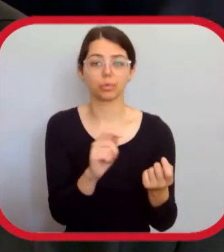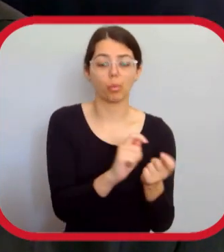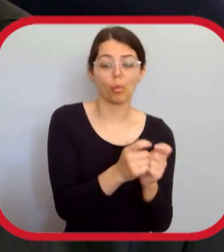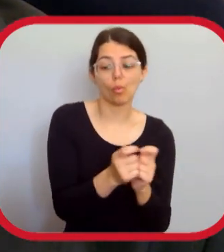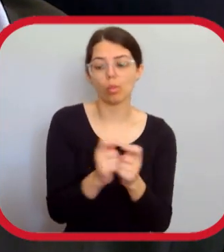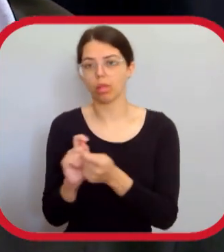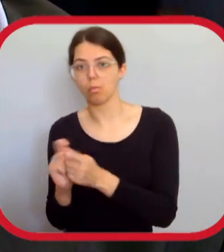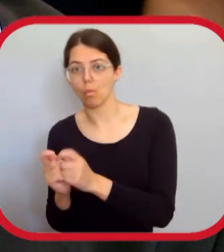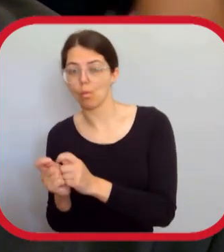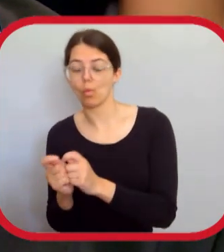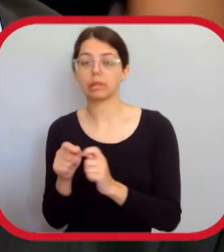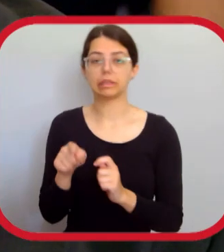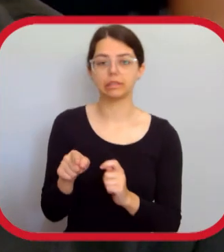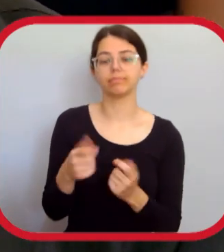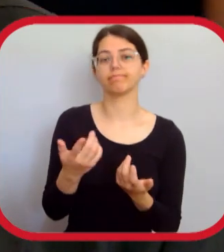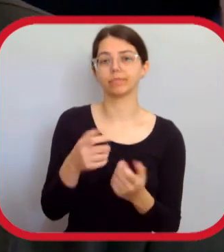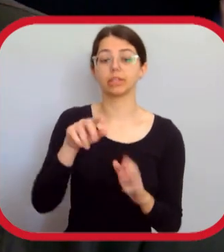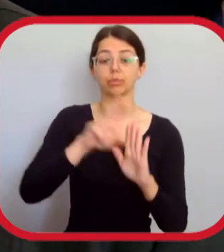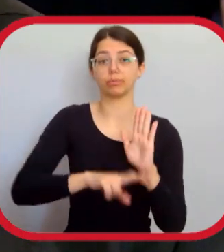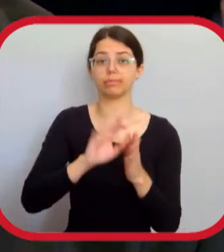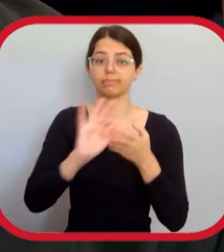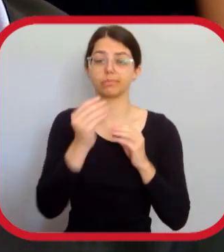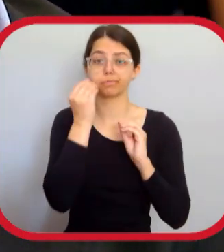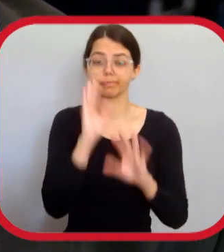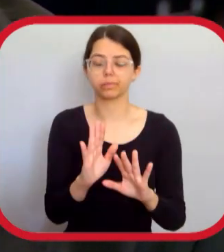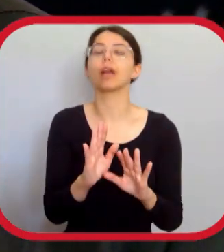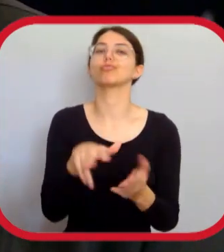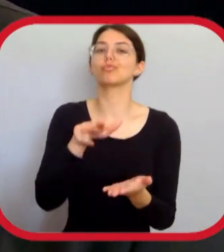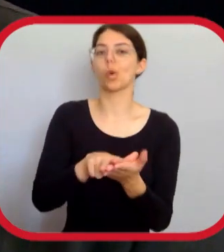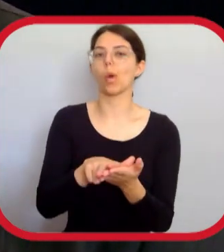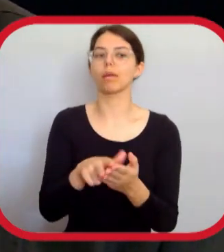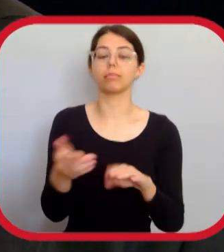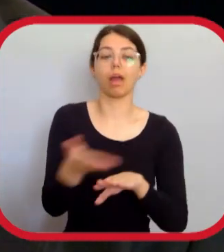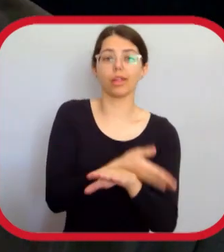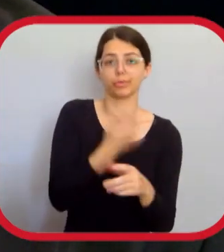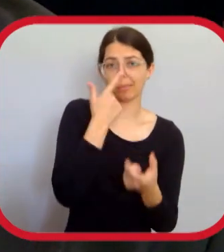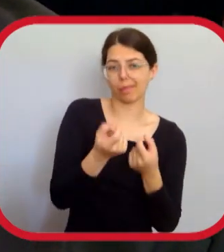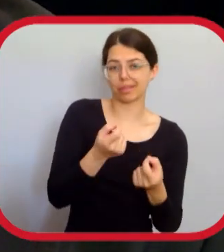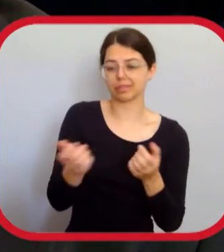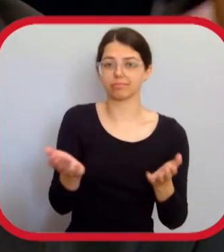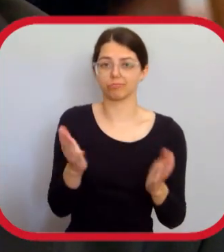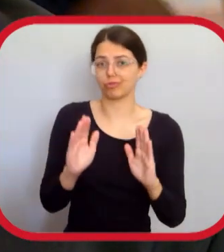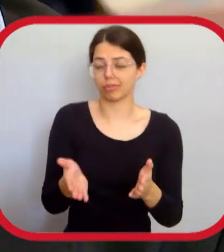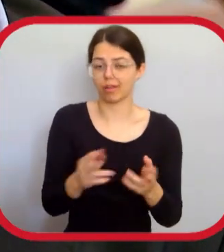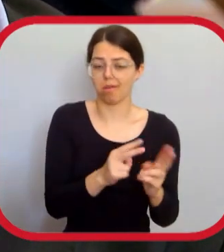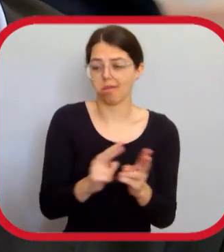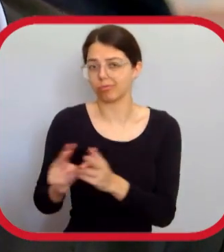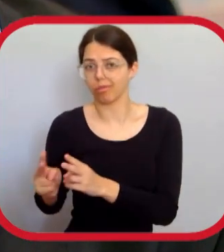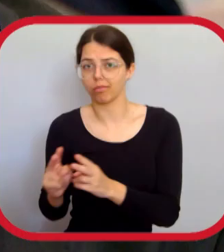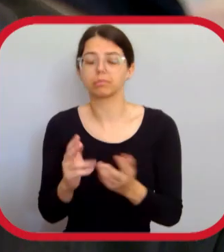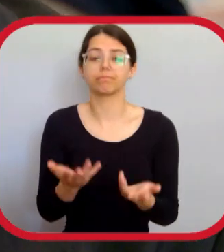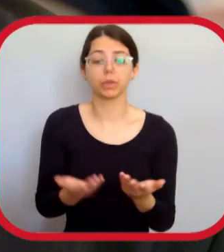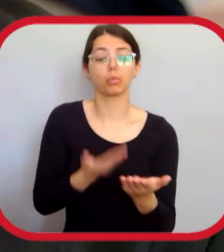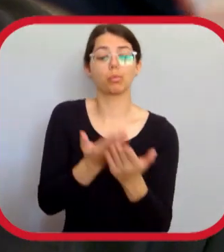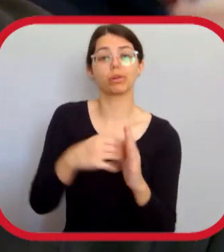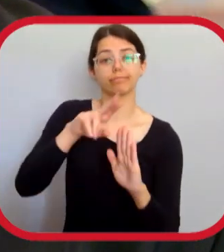aproximação, este RGES, na verdade, é o reconhecimento disso mesmo. A aproximação aconteceu antes do RGES e não o contrário. O que o RGES, ou